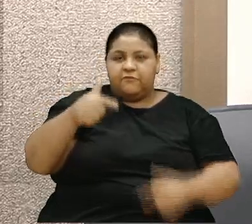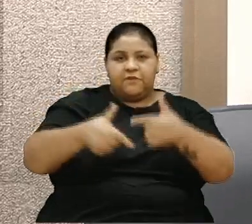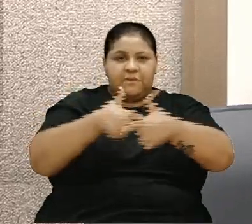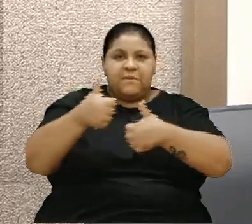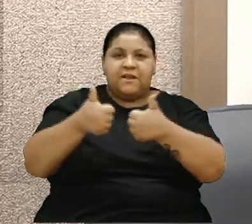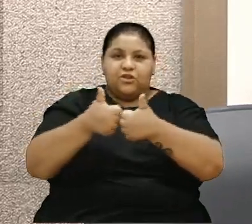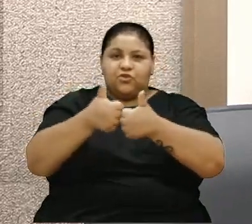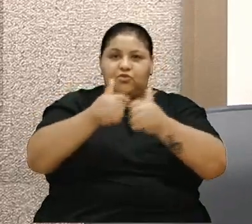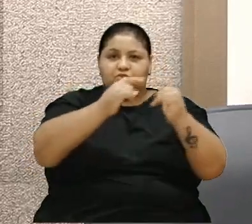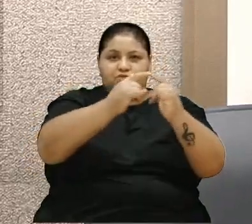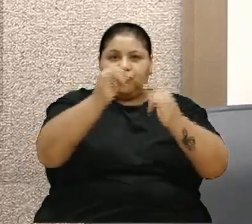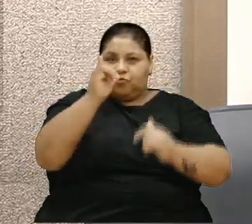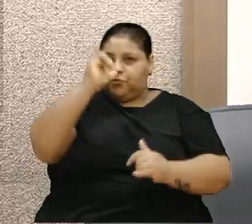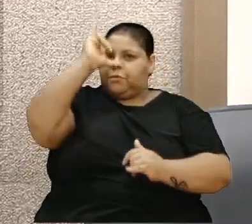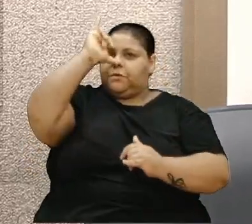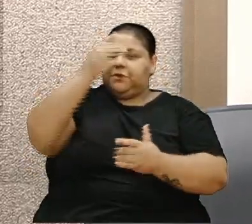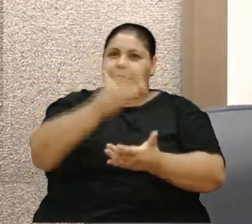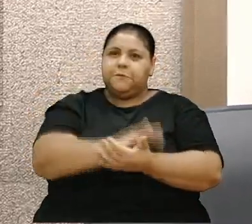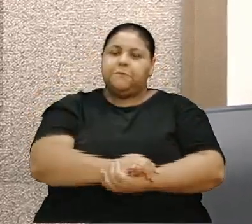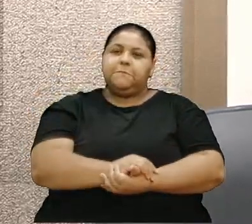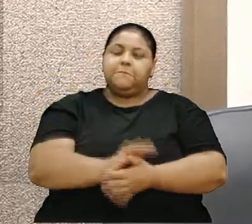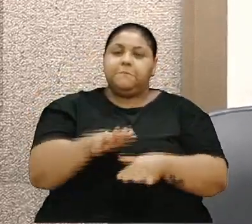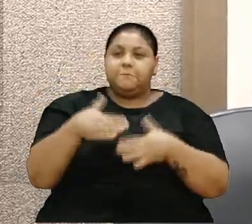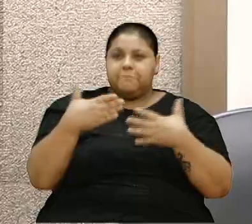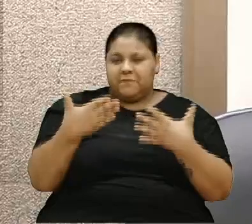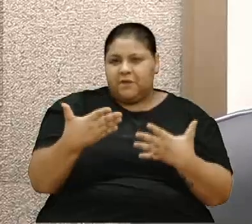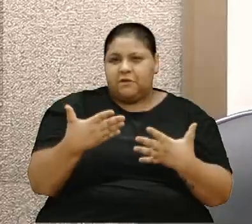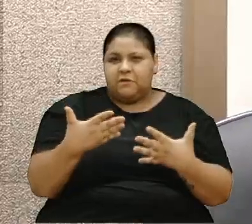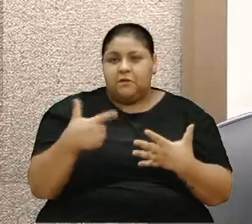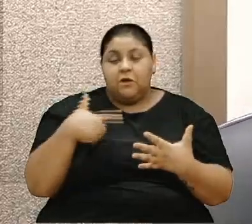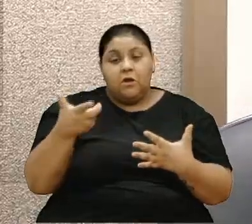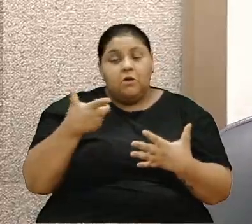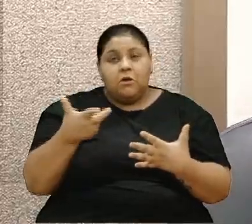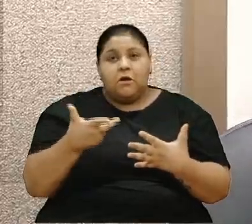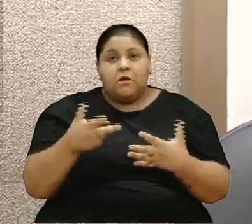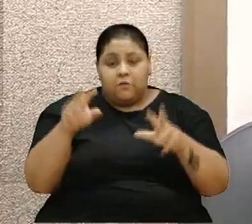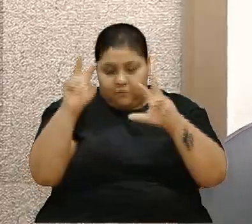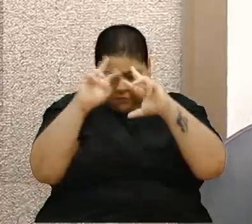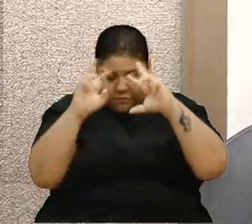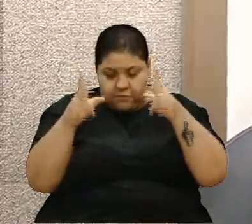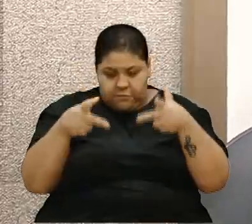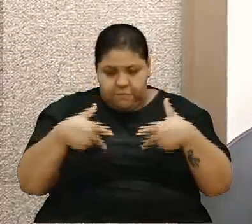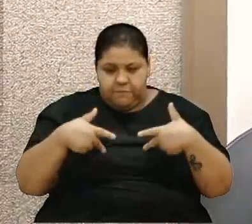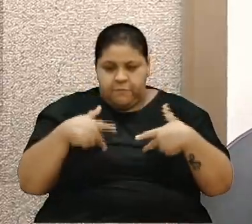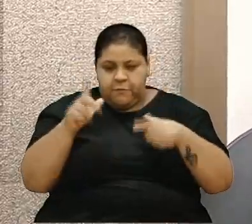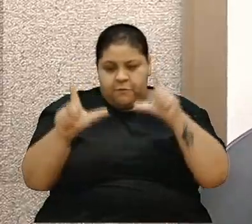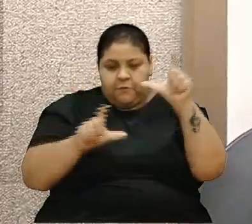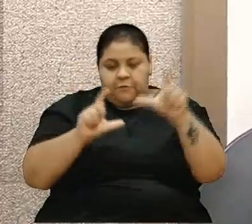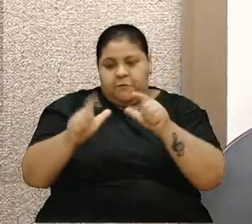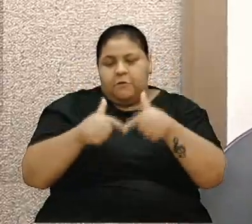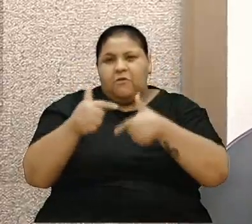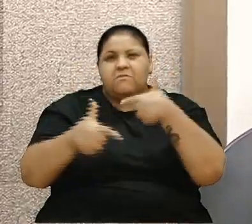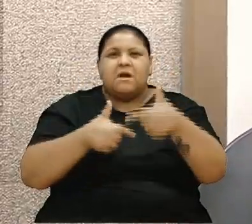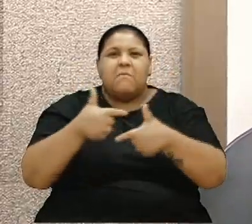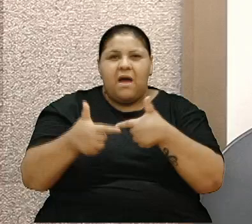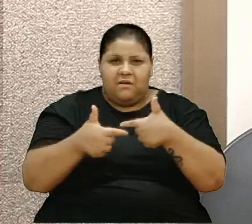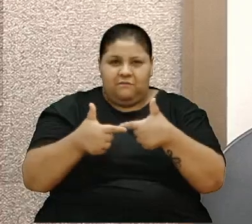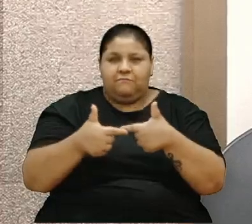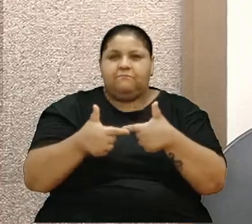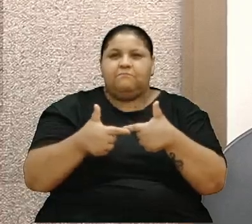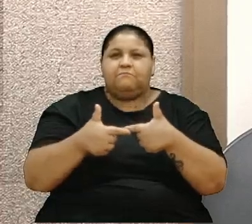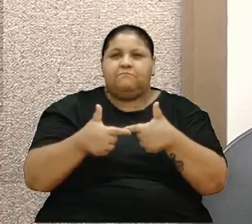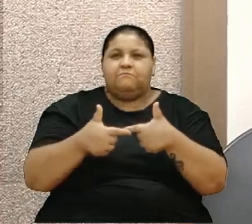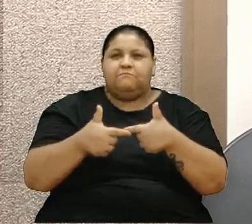Instituto Quindim. Então, nesse sentido, eu quero fazer esse reconhecimento pessoal ao trabalho do Volney, né, e da